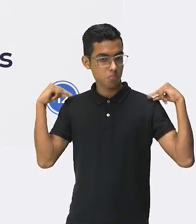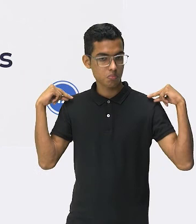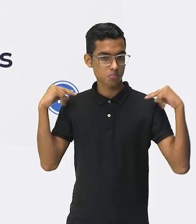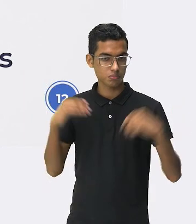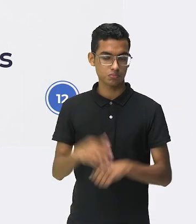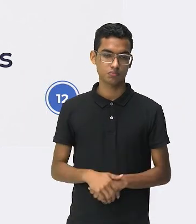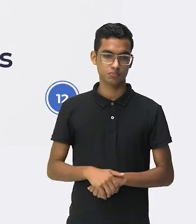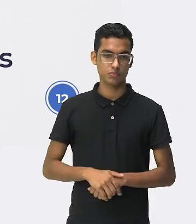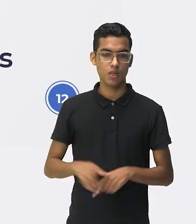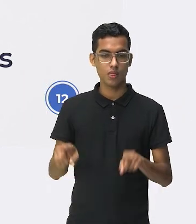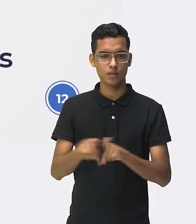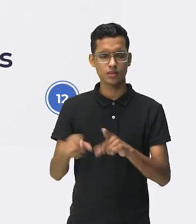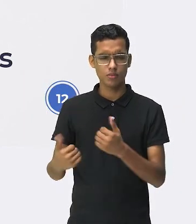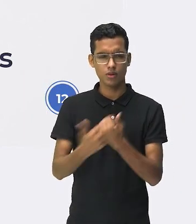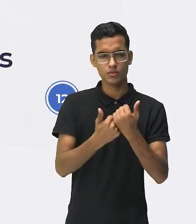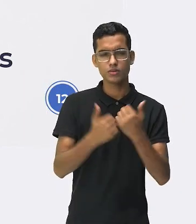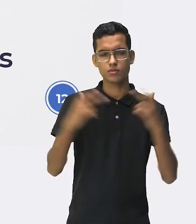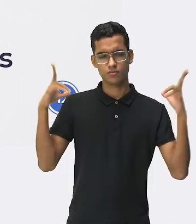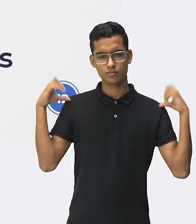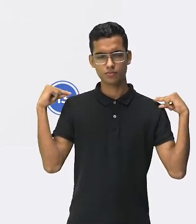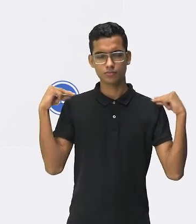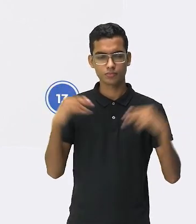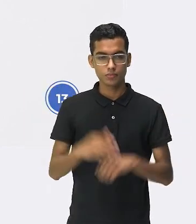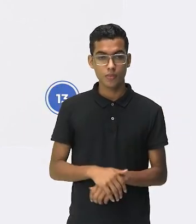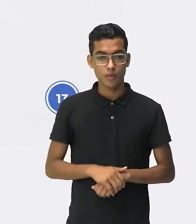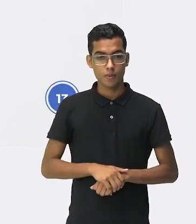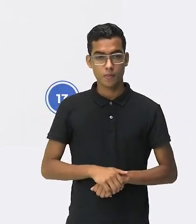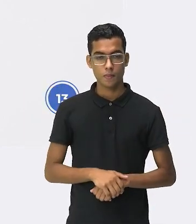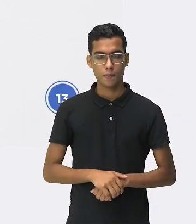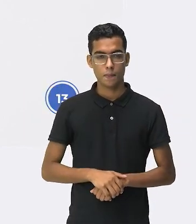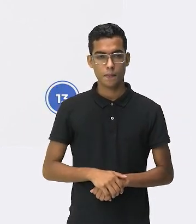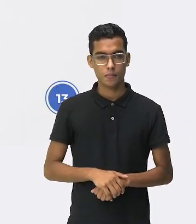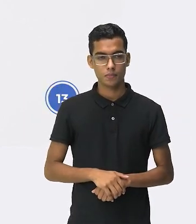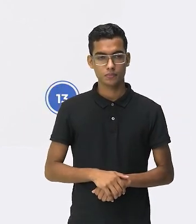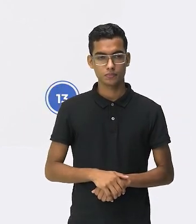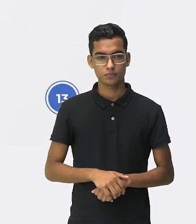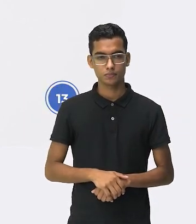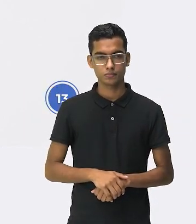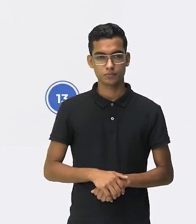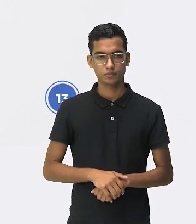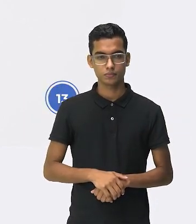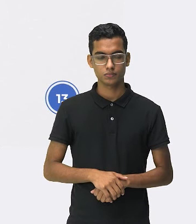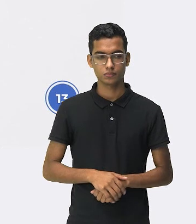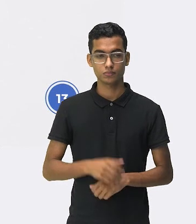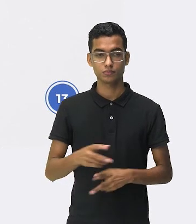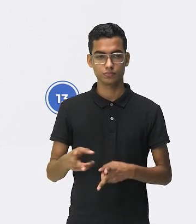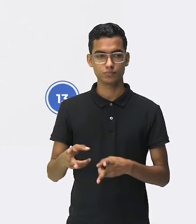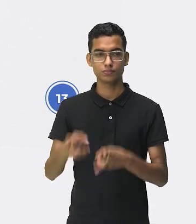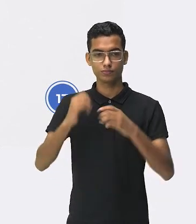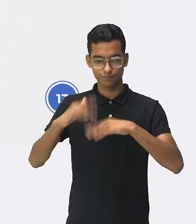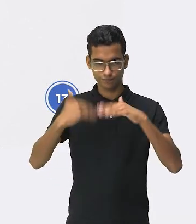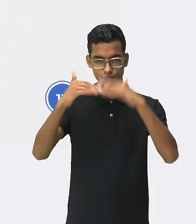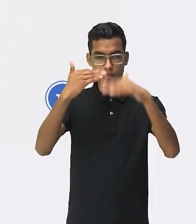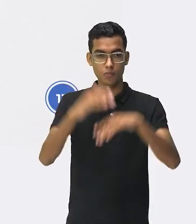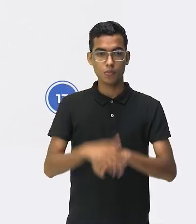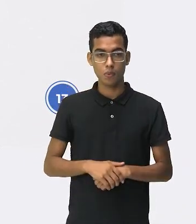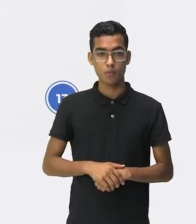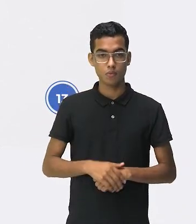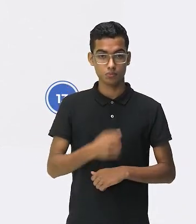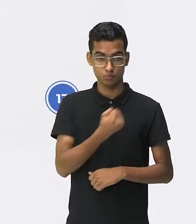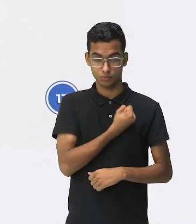também. Então, a gente já percebe que há, sim, um crescimento. Prosseguindo, na alternativa 3, o